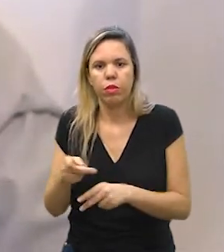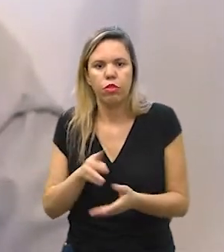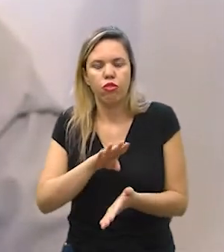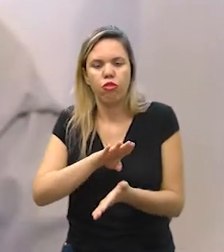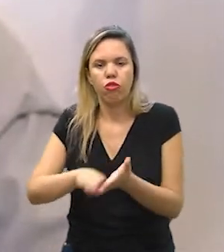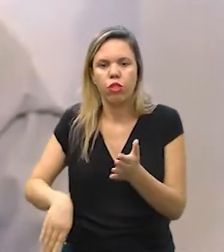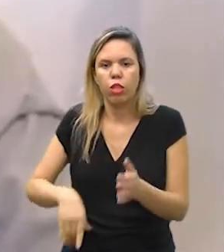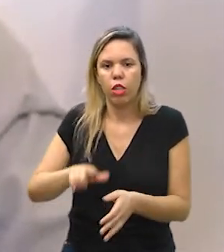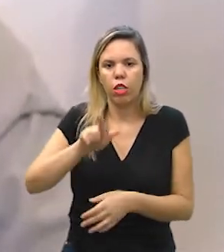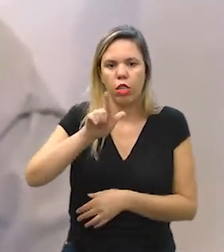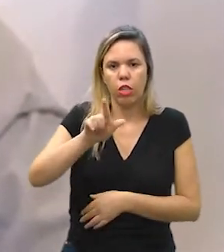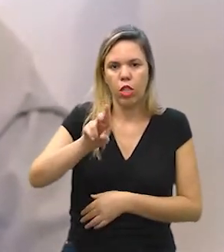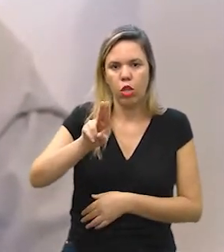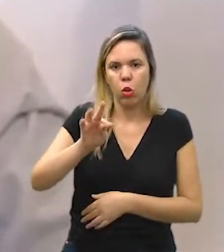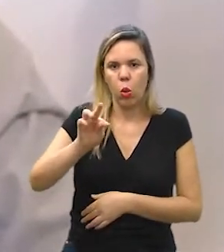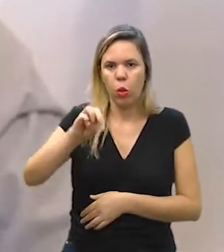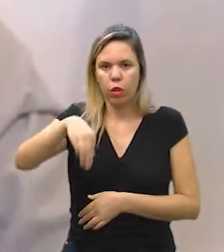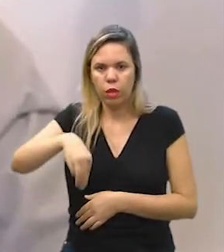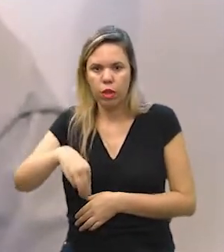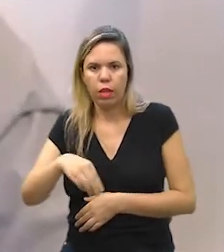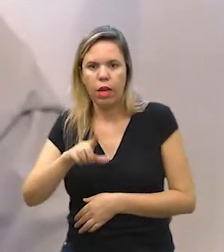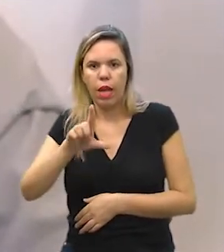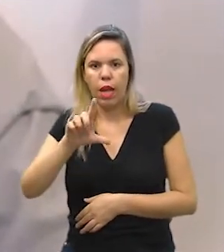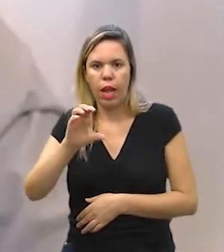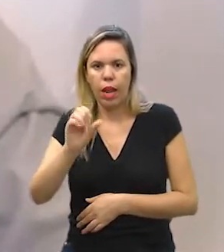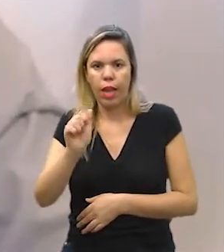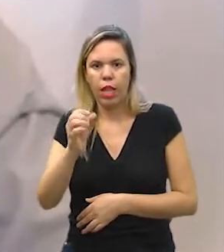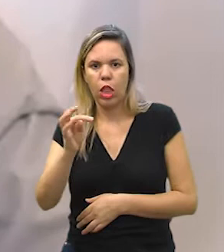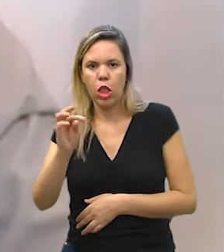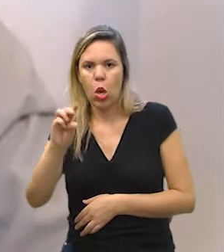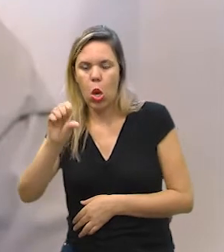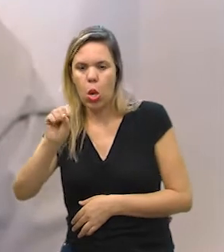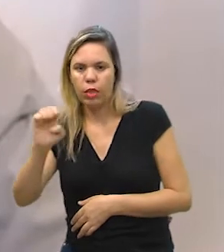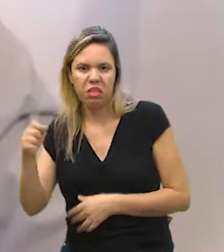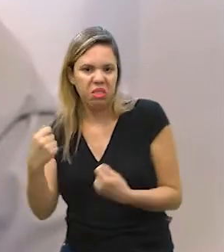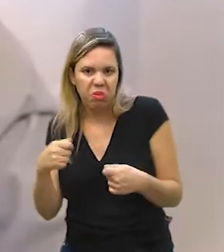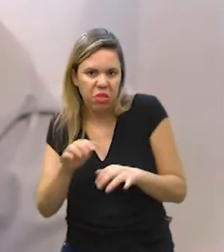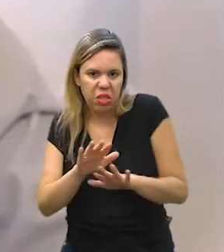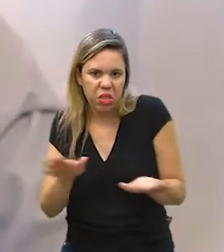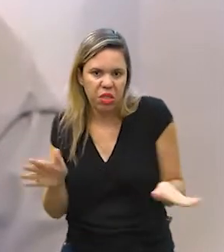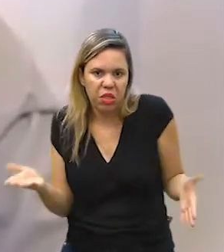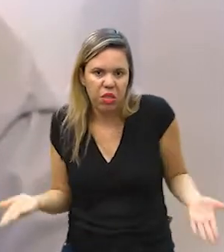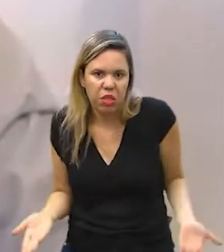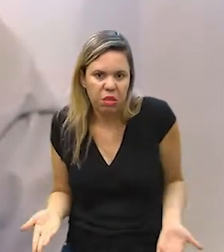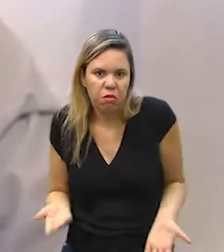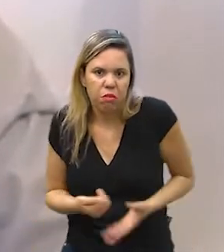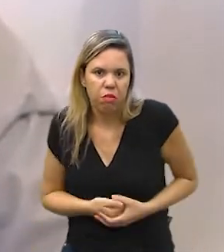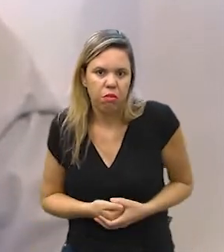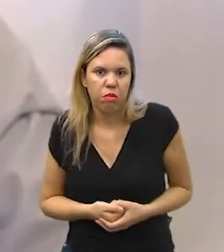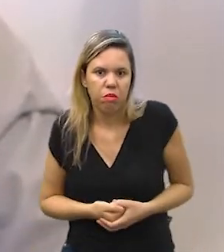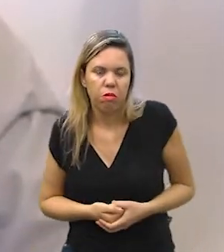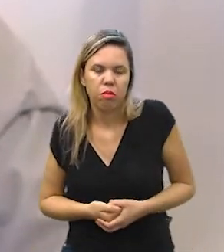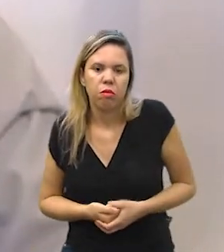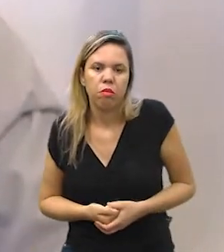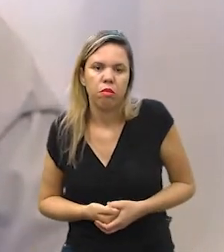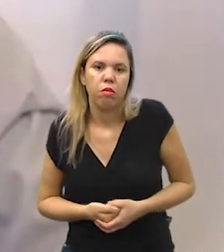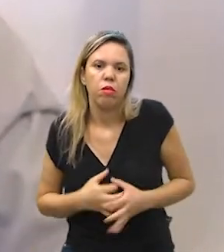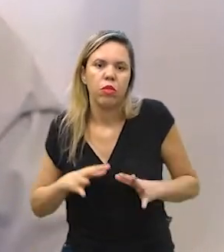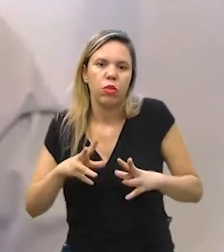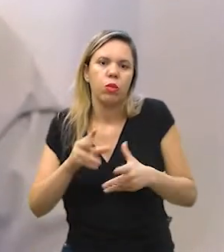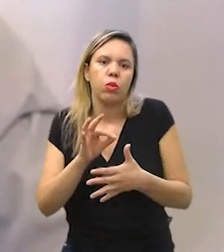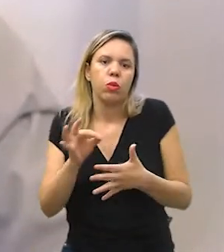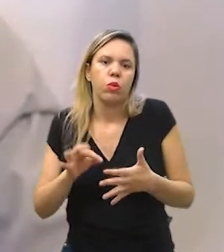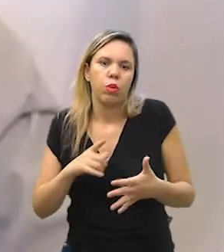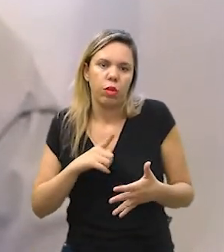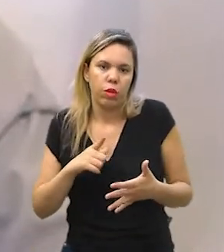da dieta, muita gente tira a lactose da dieta sem a mínima necessidade. Sem a mínima necessidade. Então, para tudo isso,